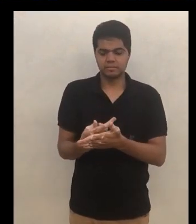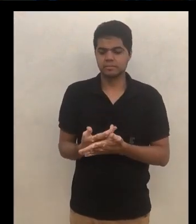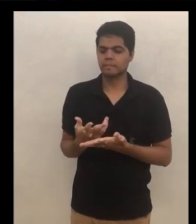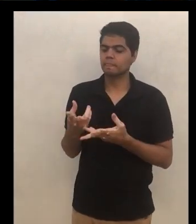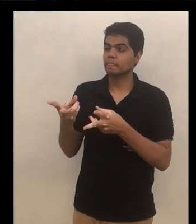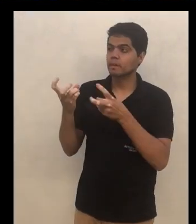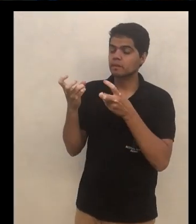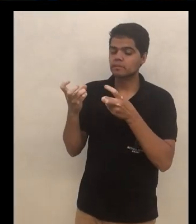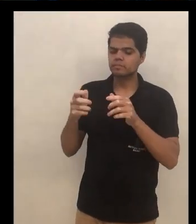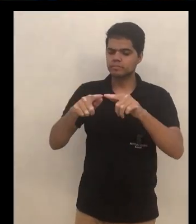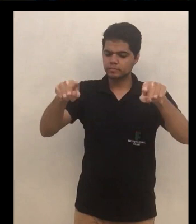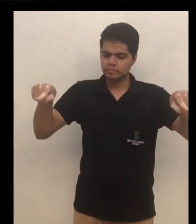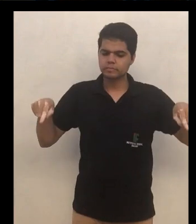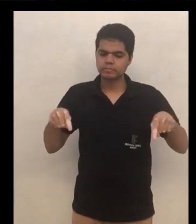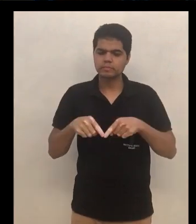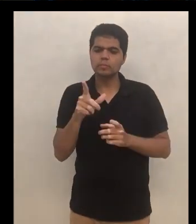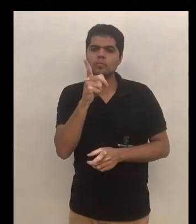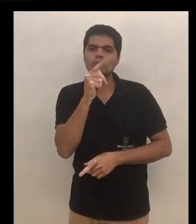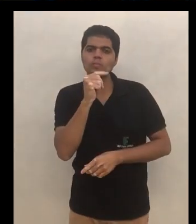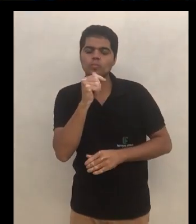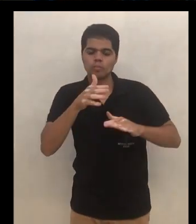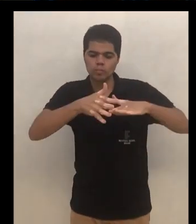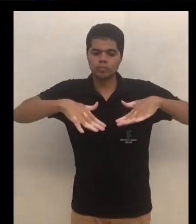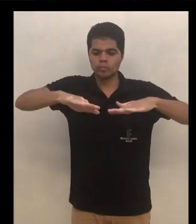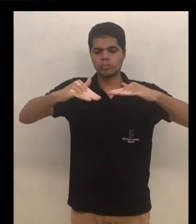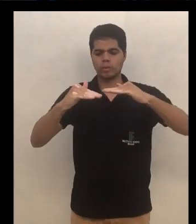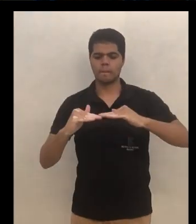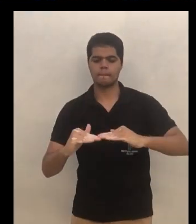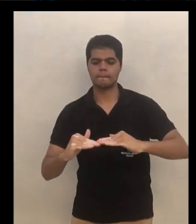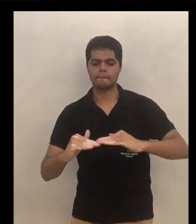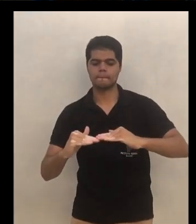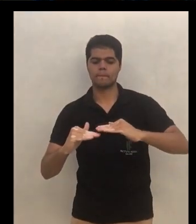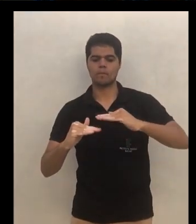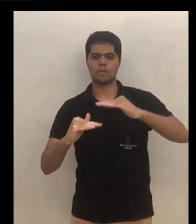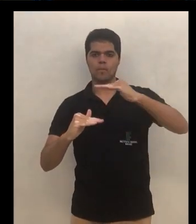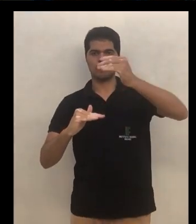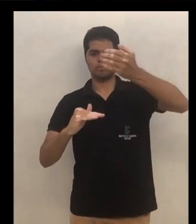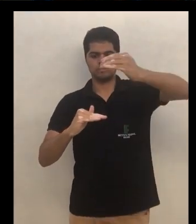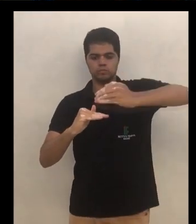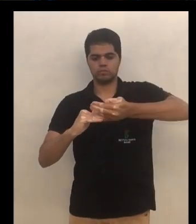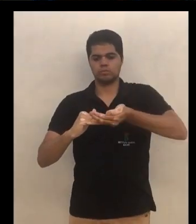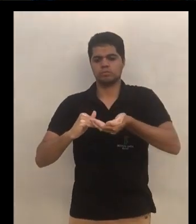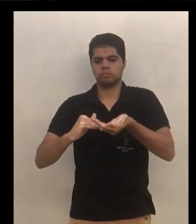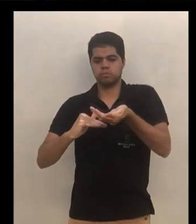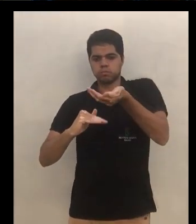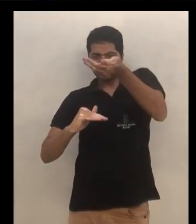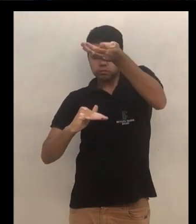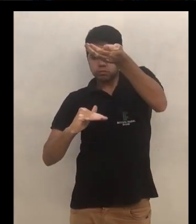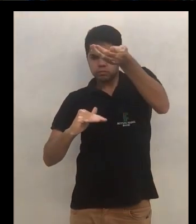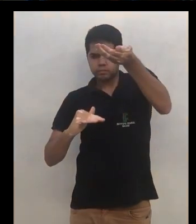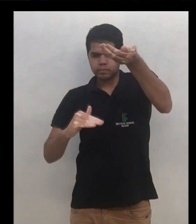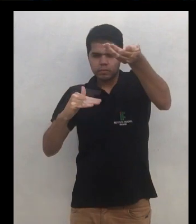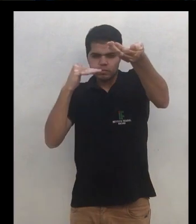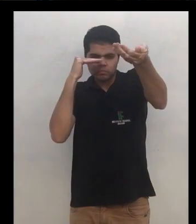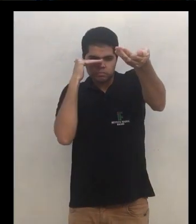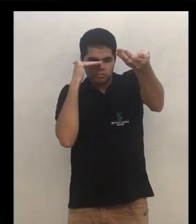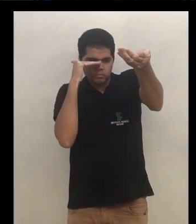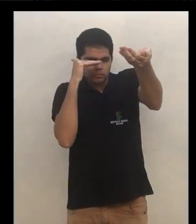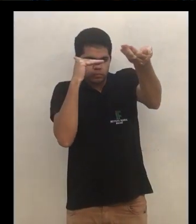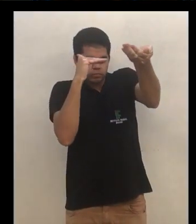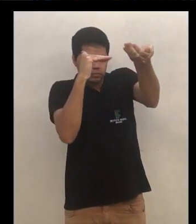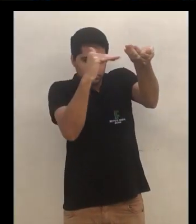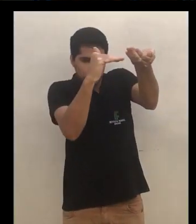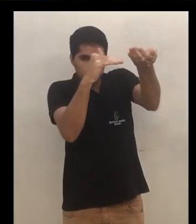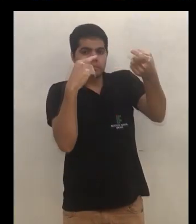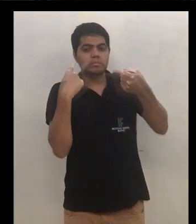o bebedouro, ele deve ficar na linha dos olhos do animal, tá? Então tem que suspender mais os bebedouros. O bebedouro baixo, o animal joga